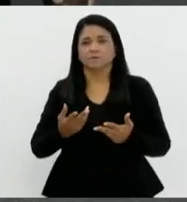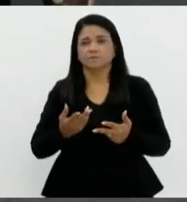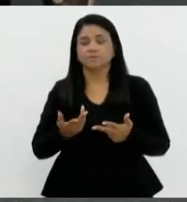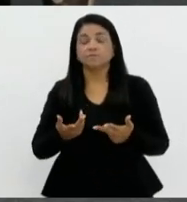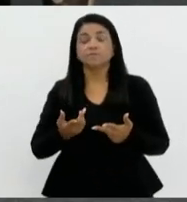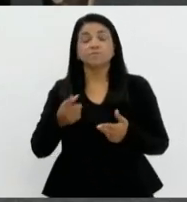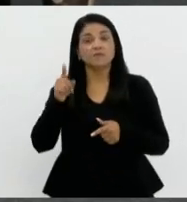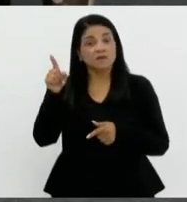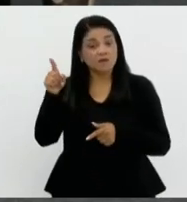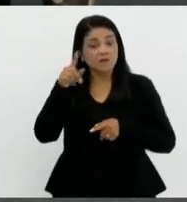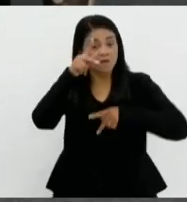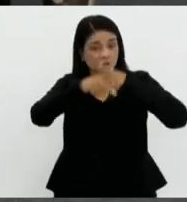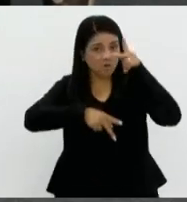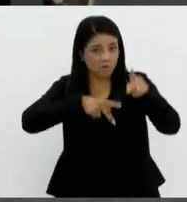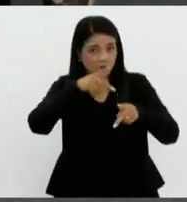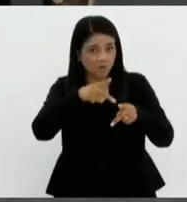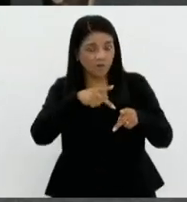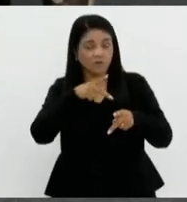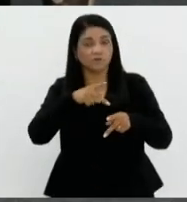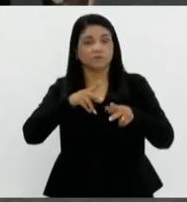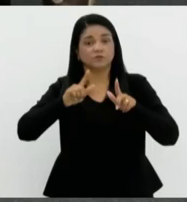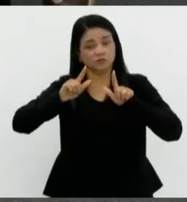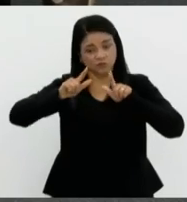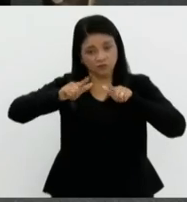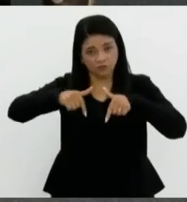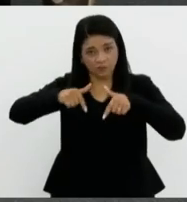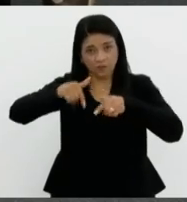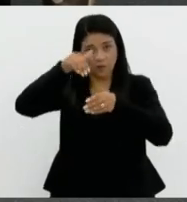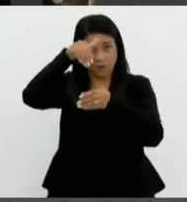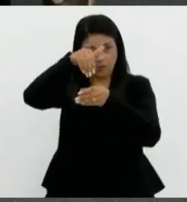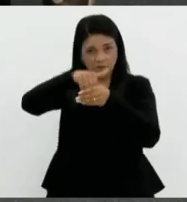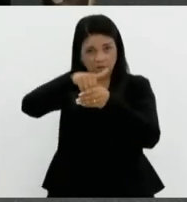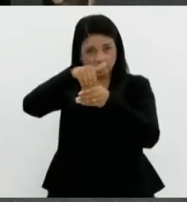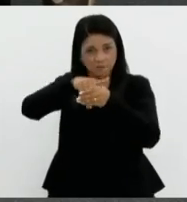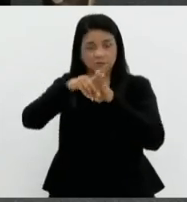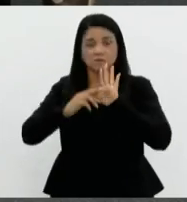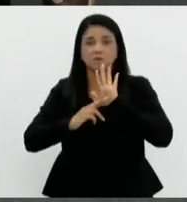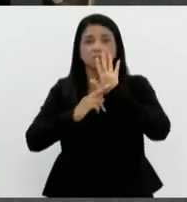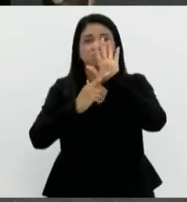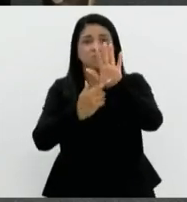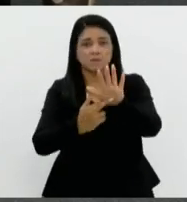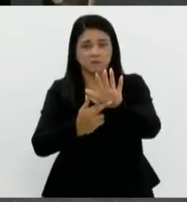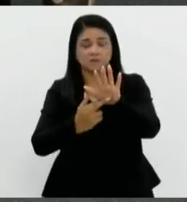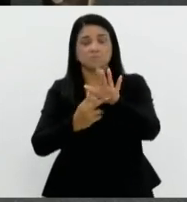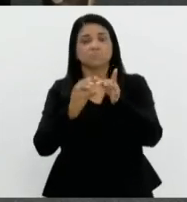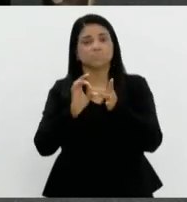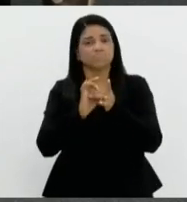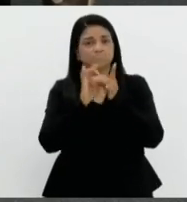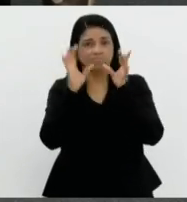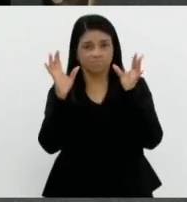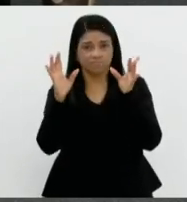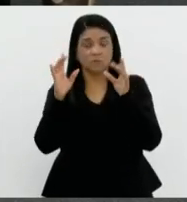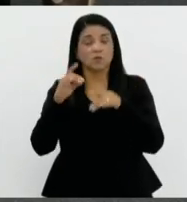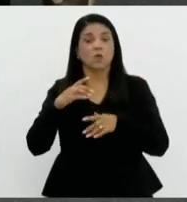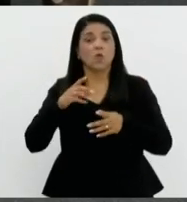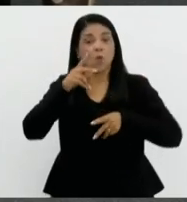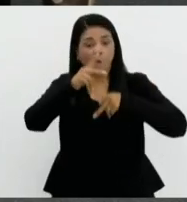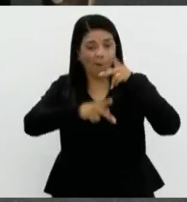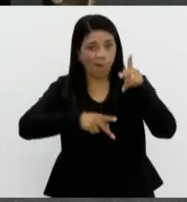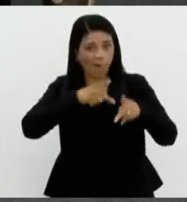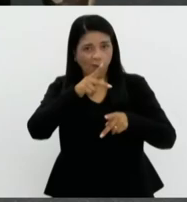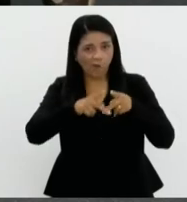povo de Israel faça uma eleição e eleja uma representação democrática, que o povo palestino eleja